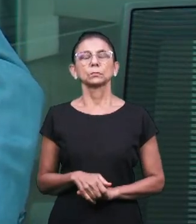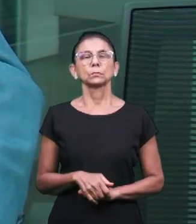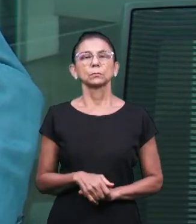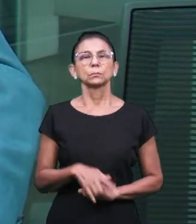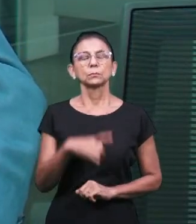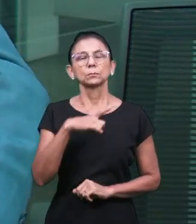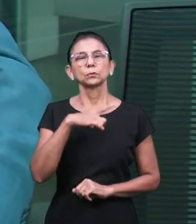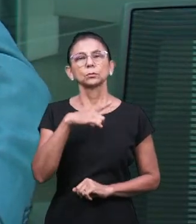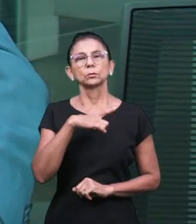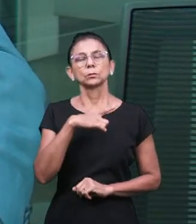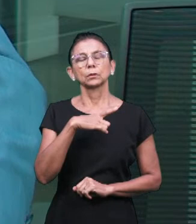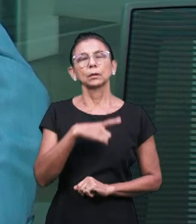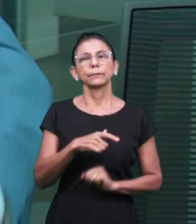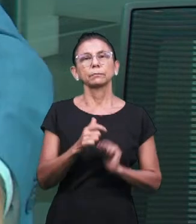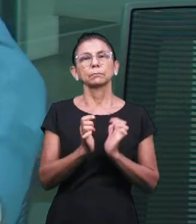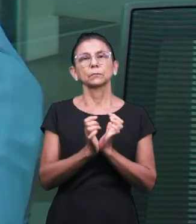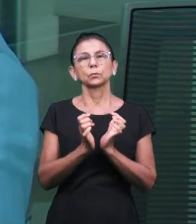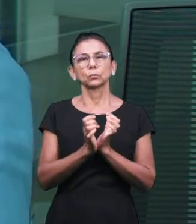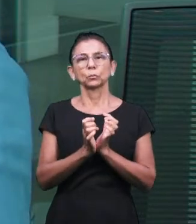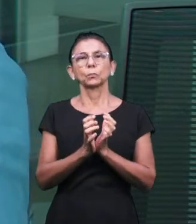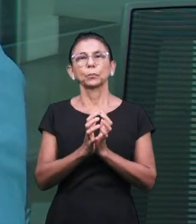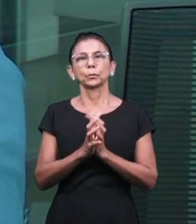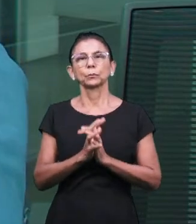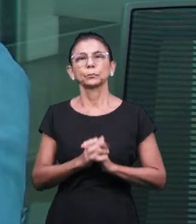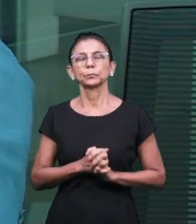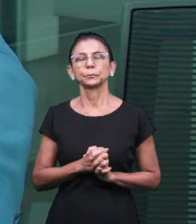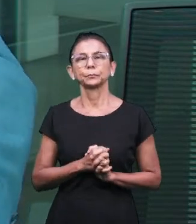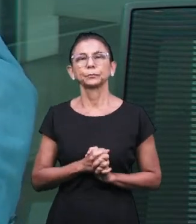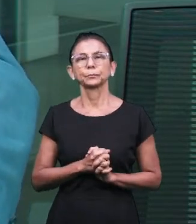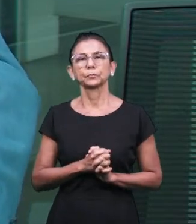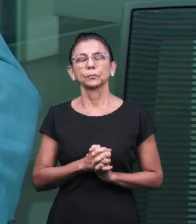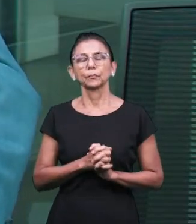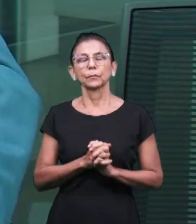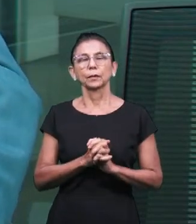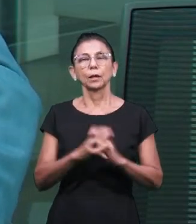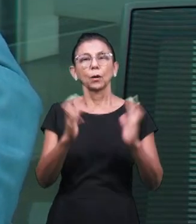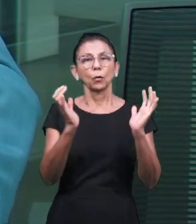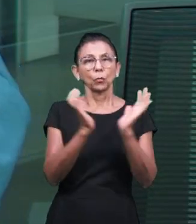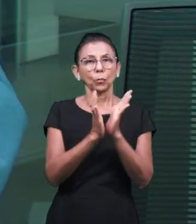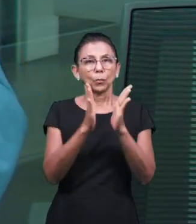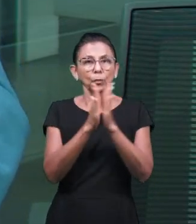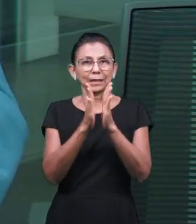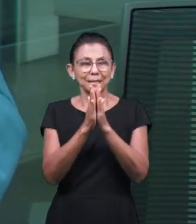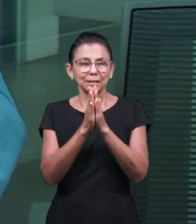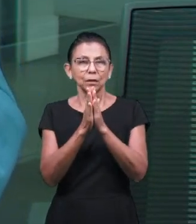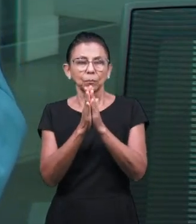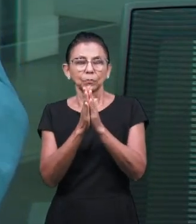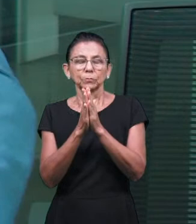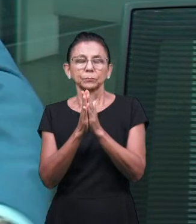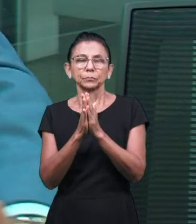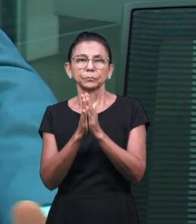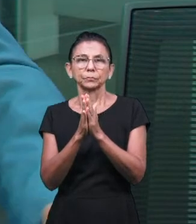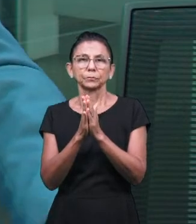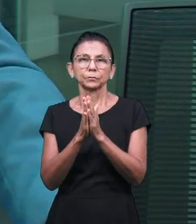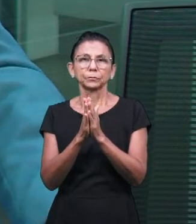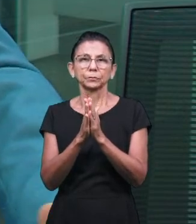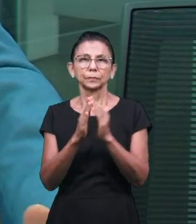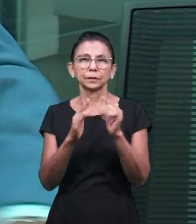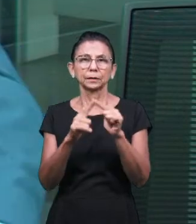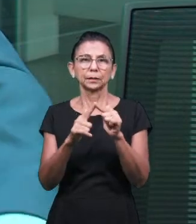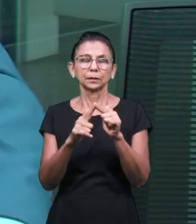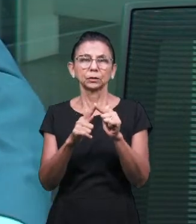trabalho... vamos pegar o grupo de intercessão de Vila Velha 1. Esse grupo de intercessão de Vila Velha 1,